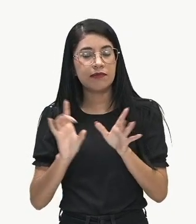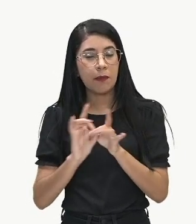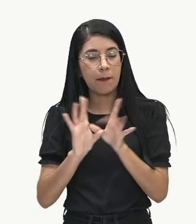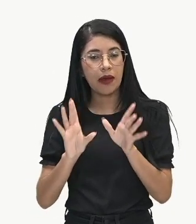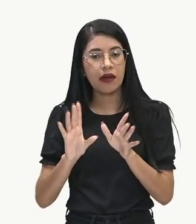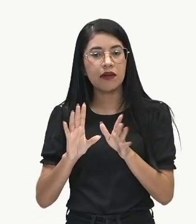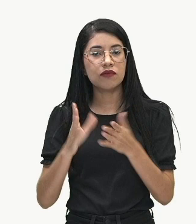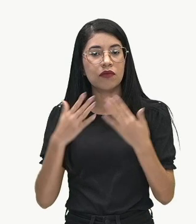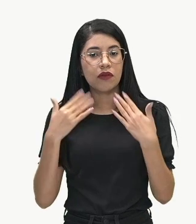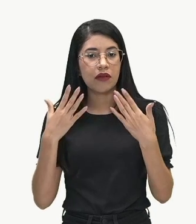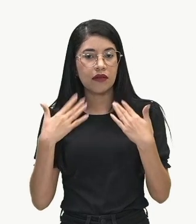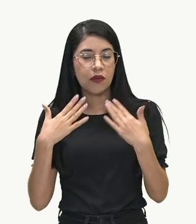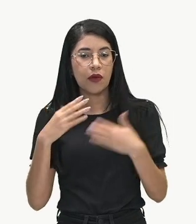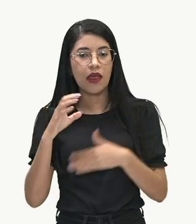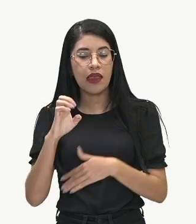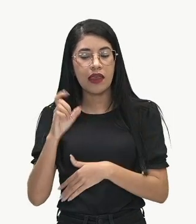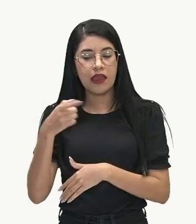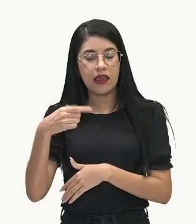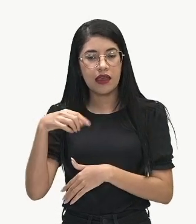Exotérmico.